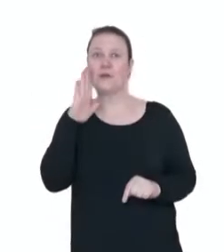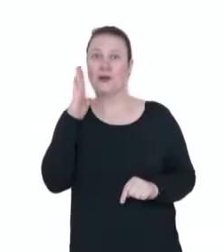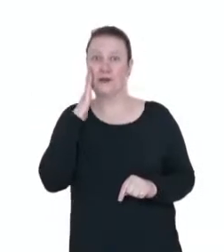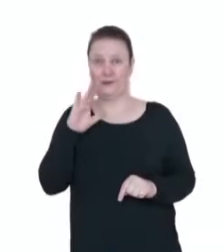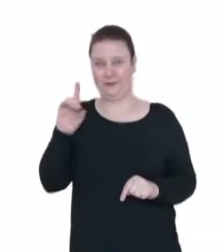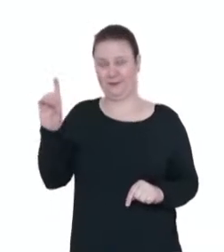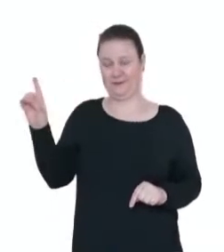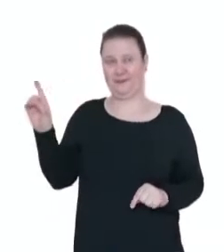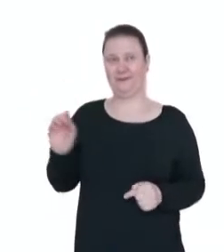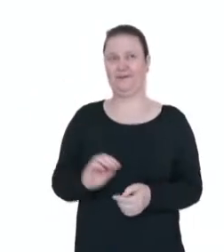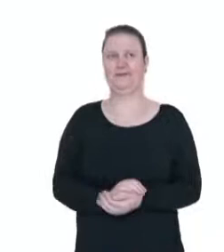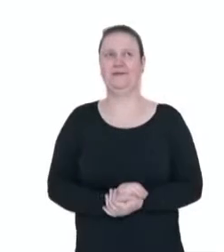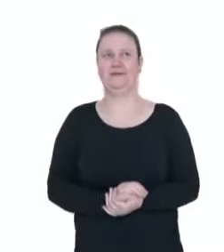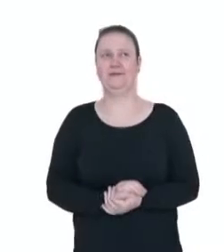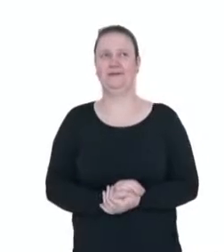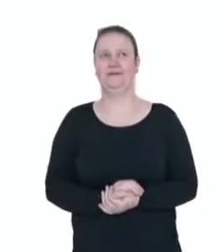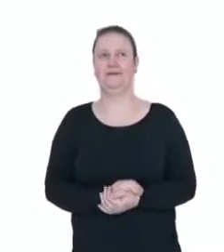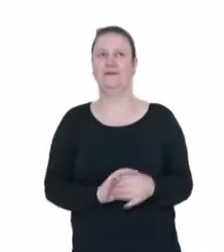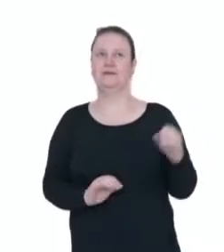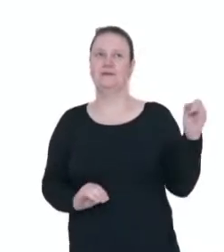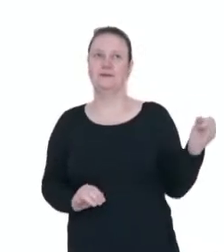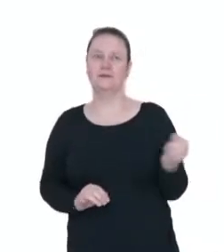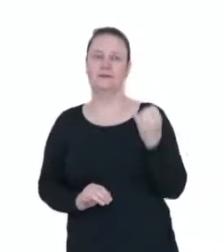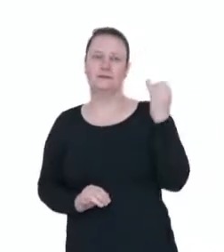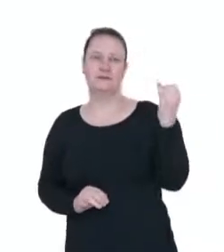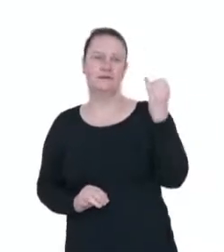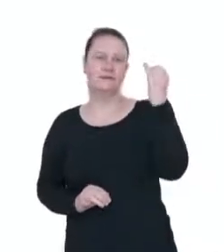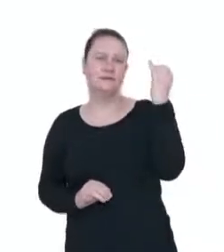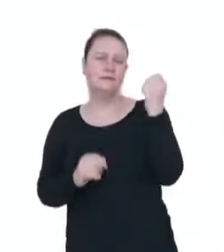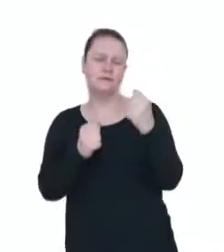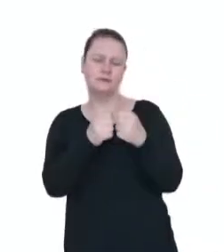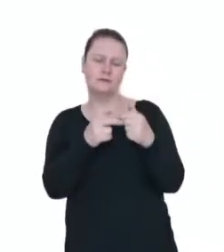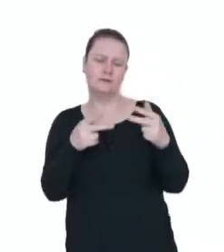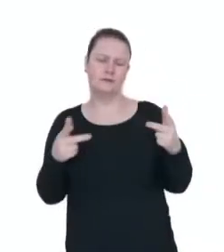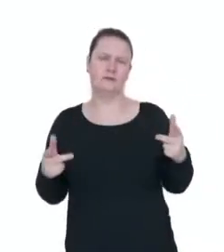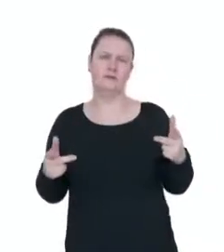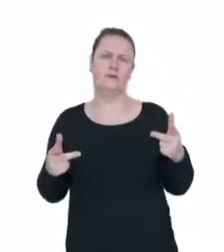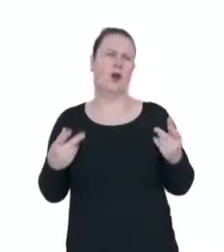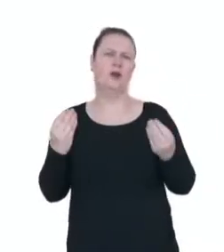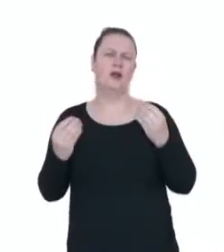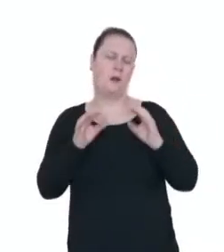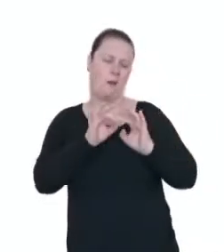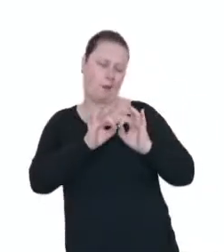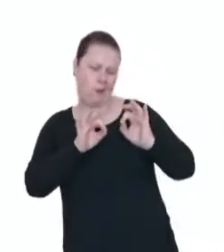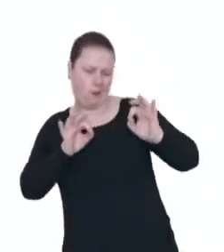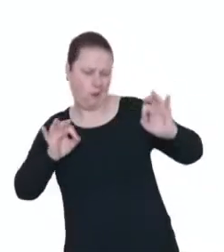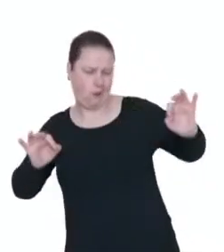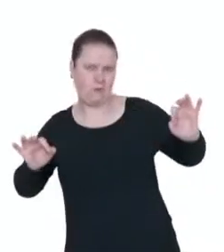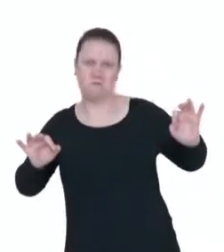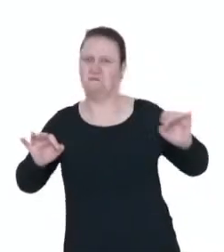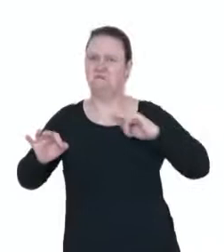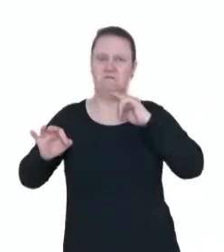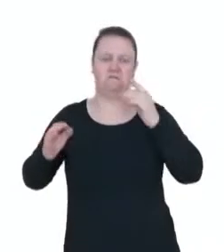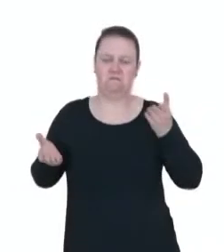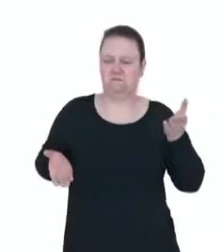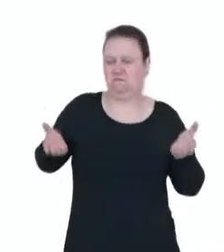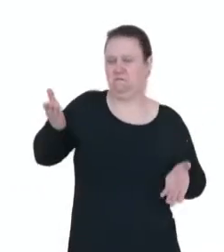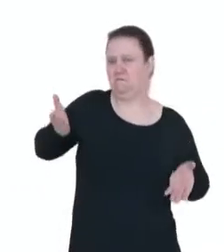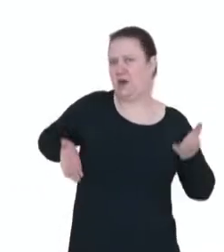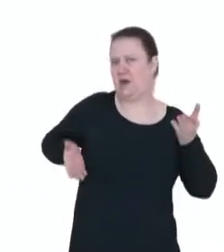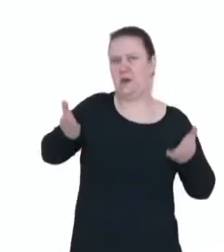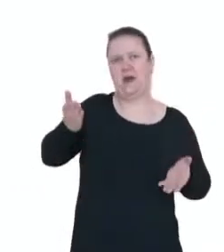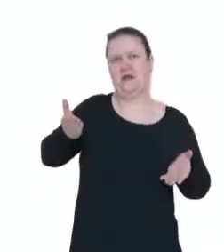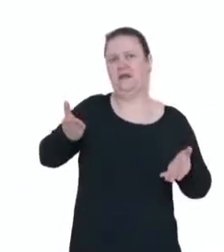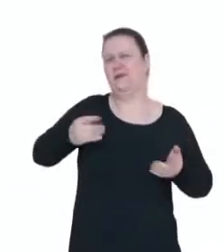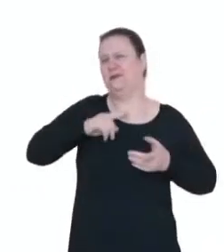leitura, que a importância de uma coisa não se mede com fita métrica, nem com balanças, nem